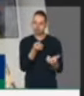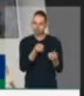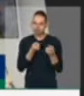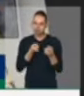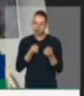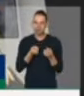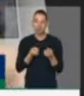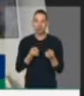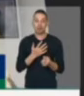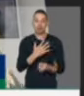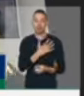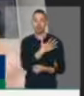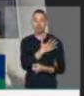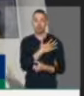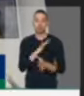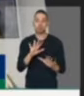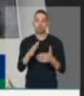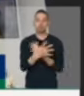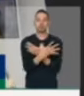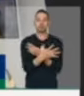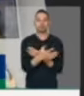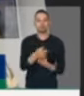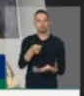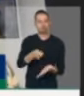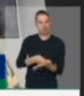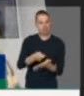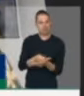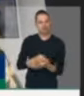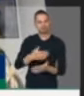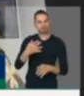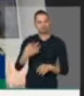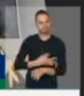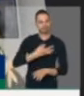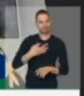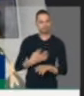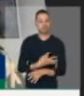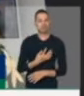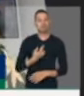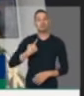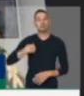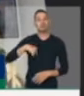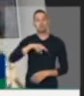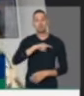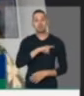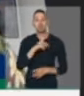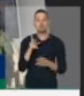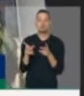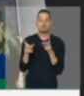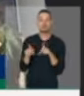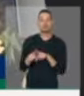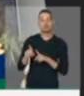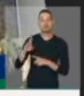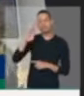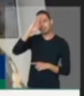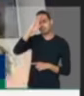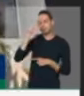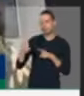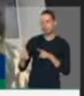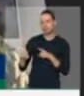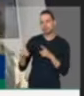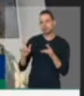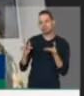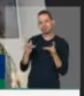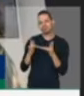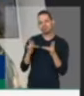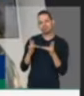Forças Armadas que reagem e resistem, e nós vemos que o presidente da República vai estreitando as suas